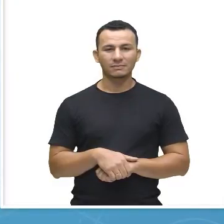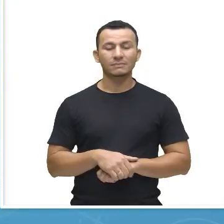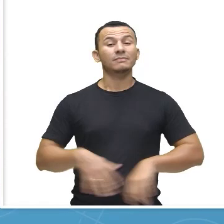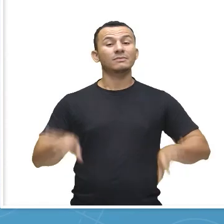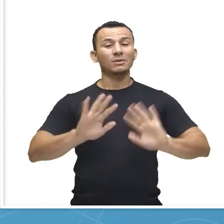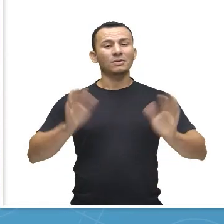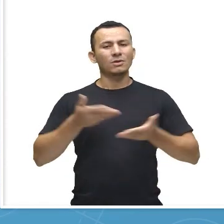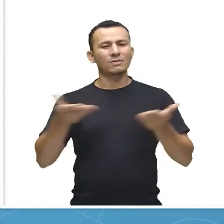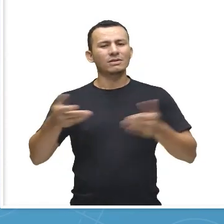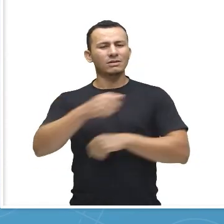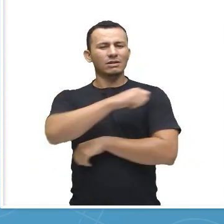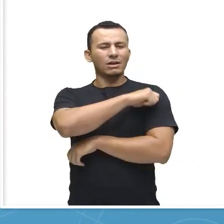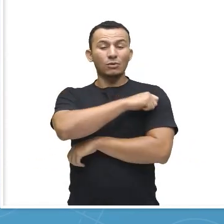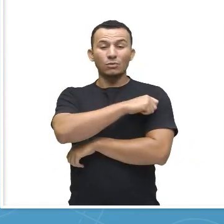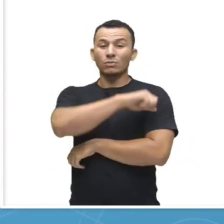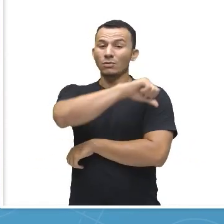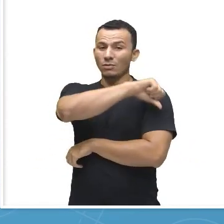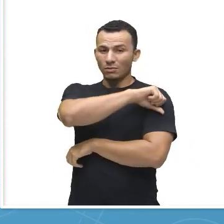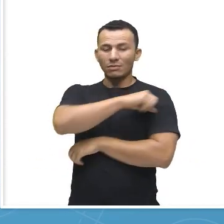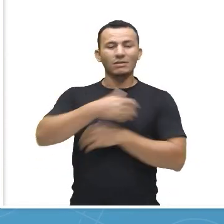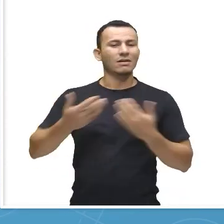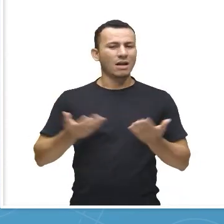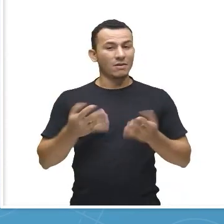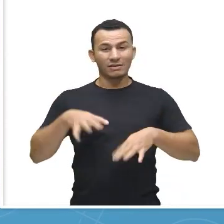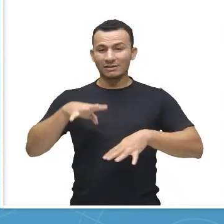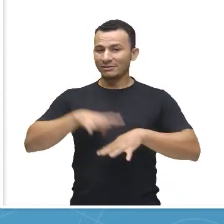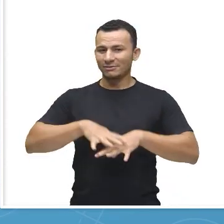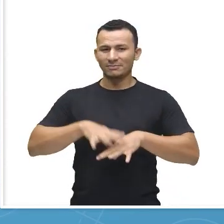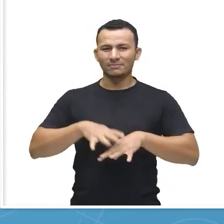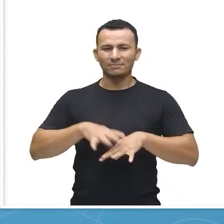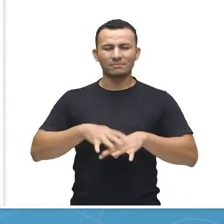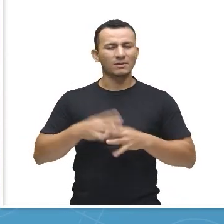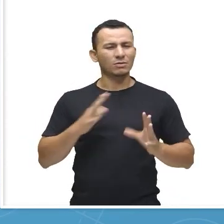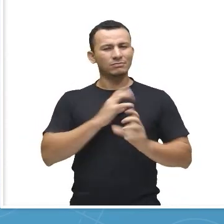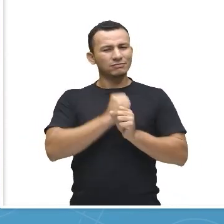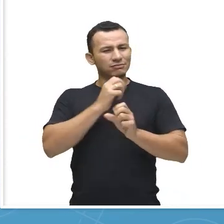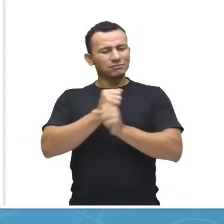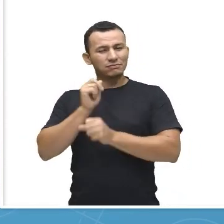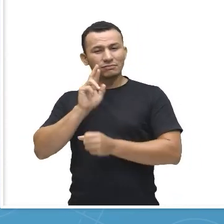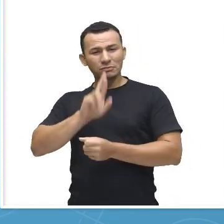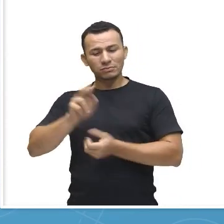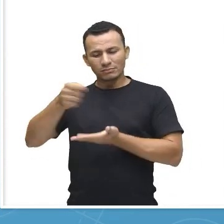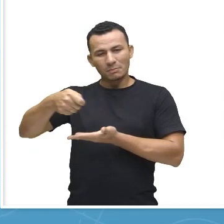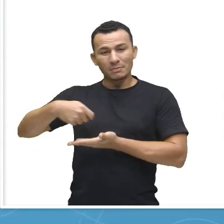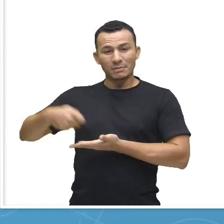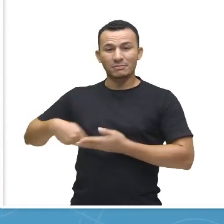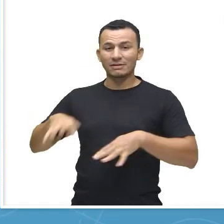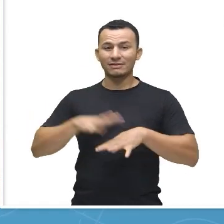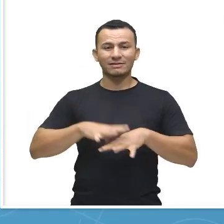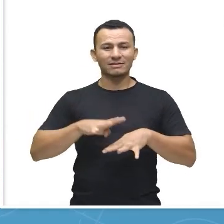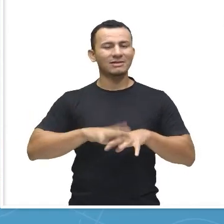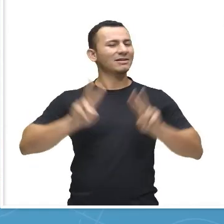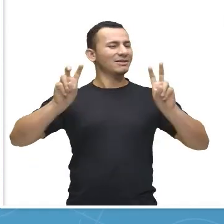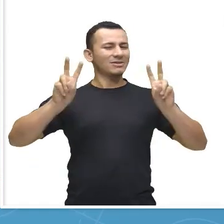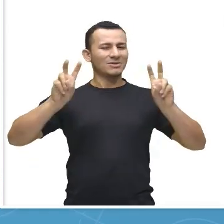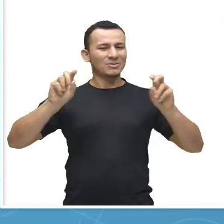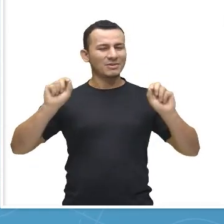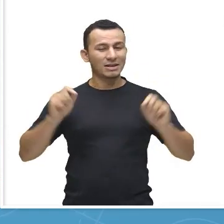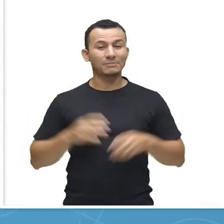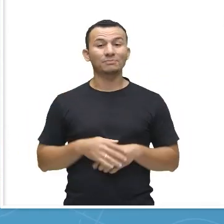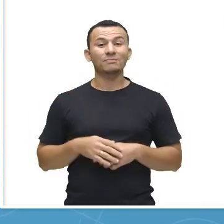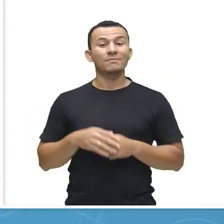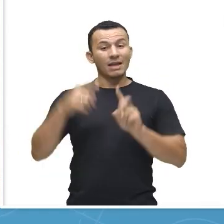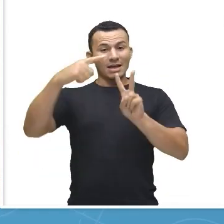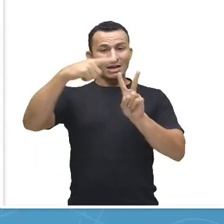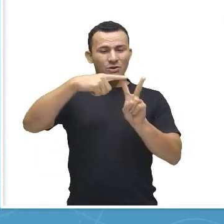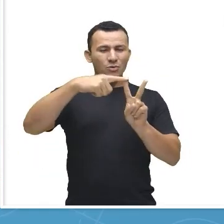Olá, alunos do nono ano. Vamos então agora de matemática. Vamos resolver as questões de matemática referentes à raiz